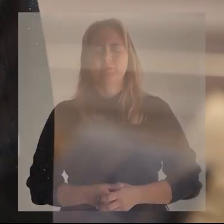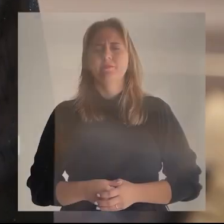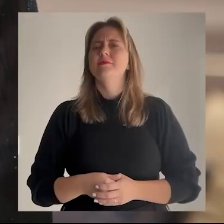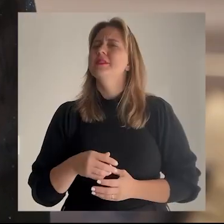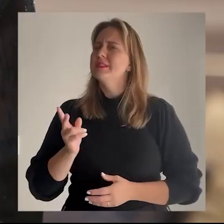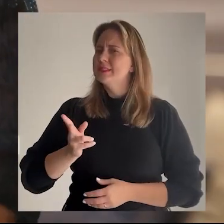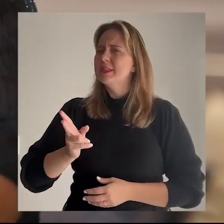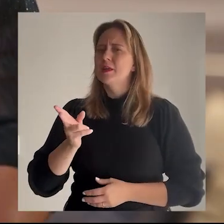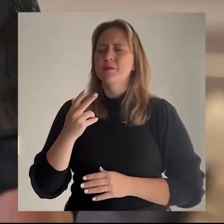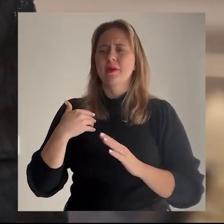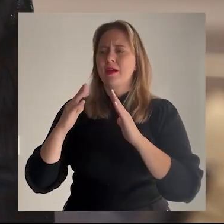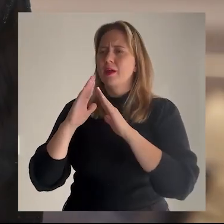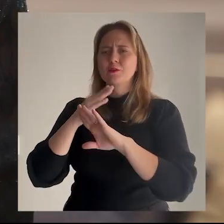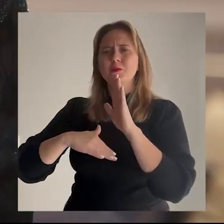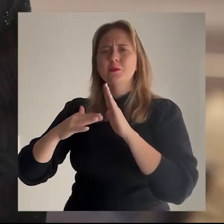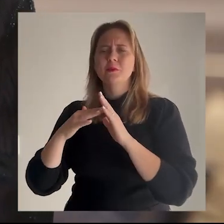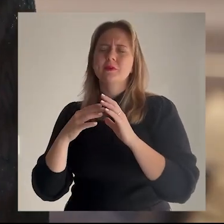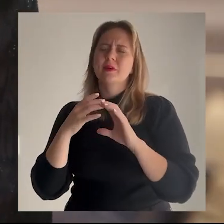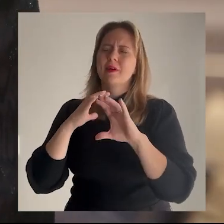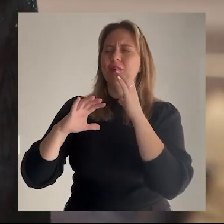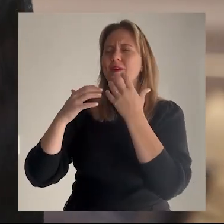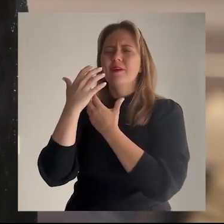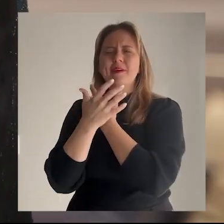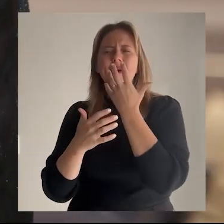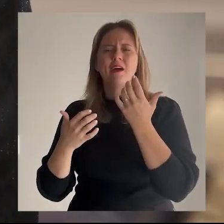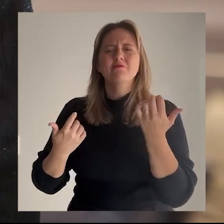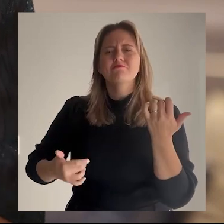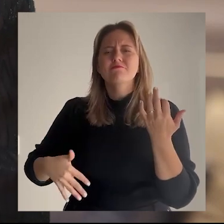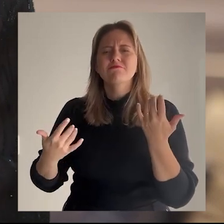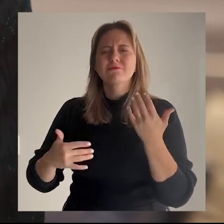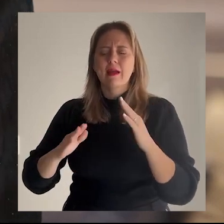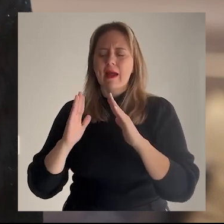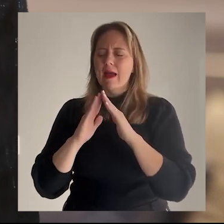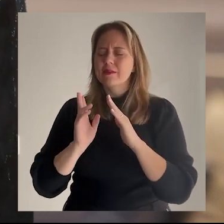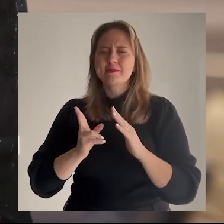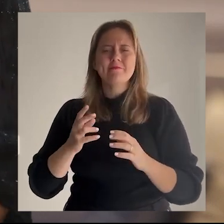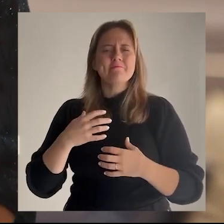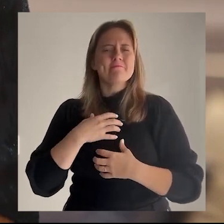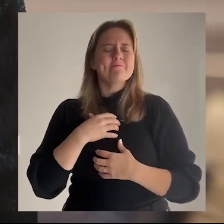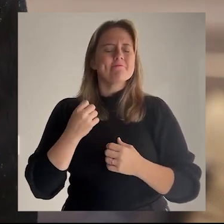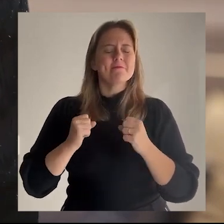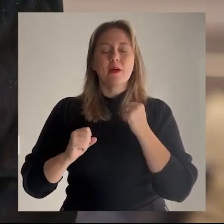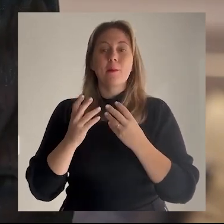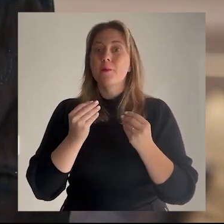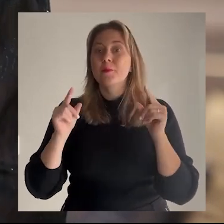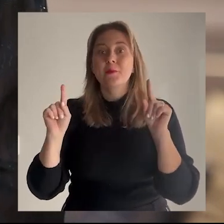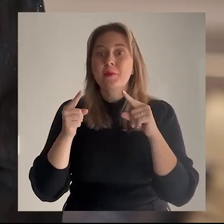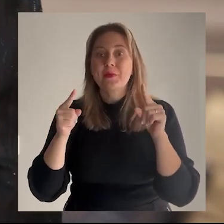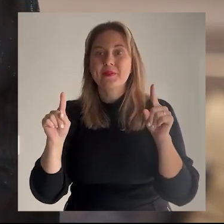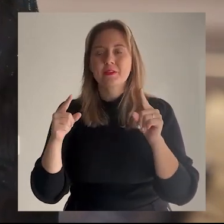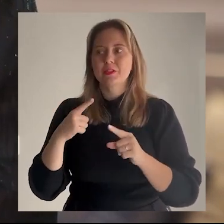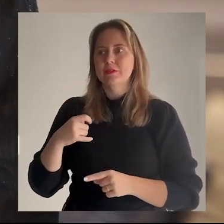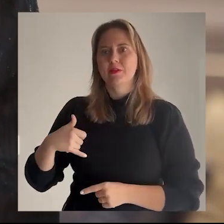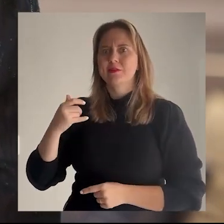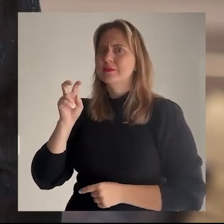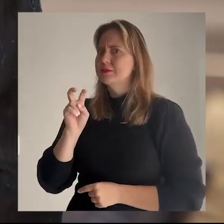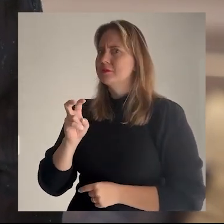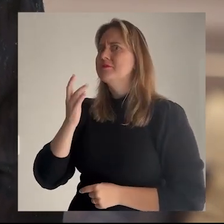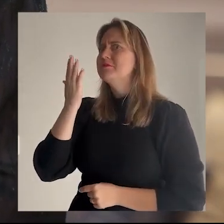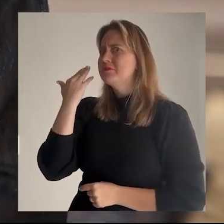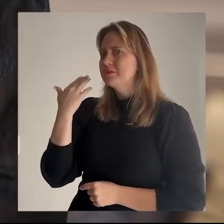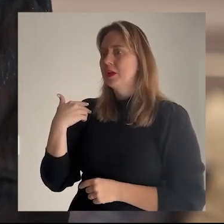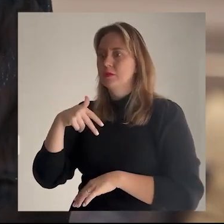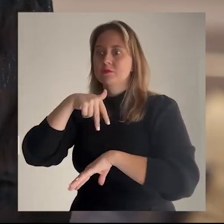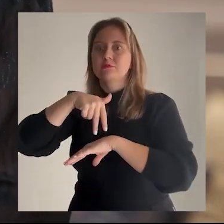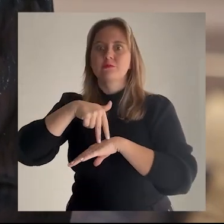Desde sempre, em casa todo mundo cantava, tocava. Então sempre foi uma casa muito alegre, de muita música. Eu tinha 5 anos de idade quando eu subi no